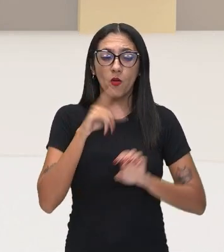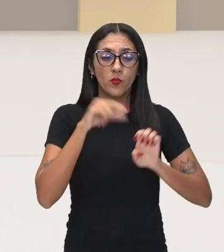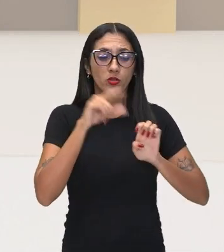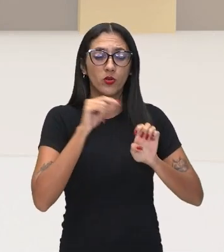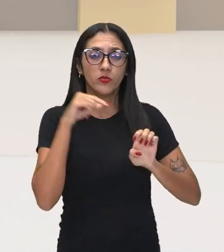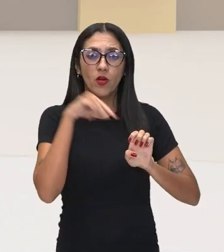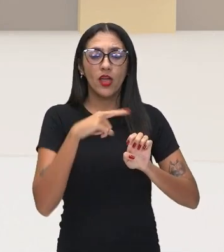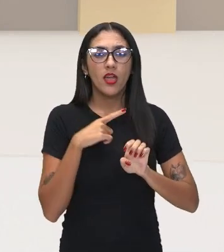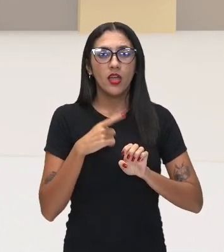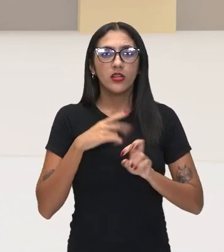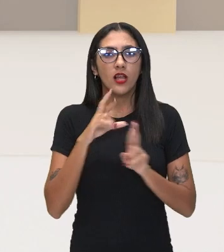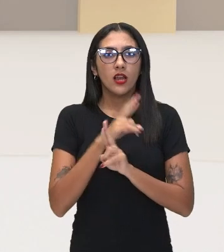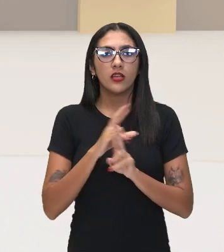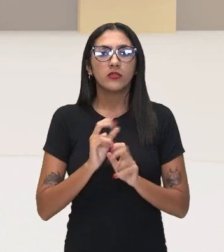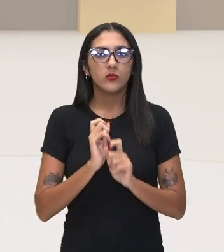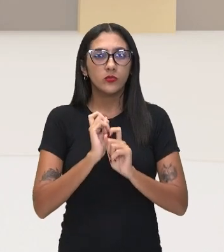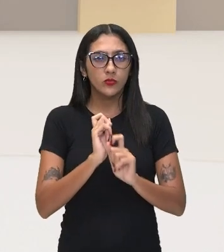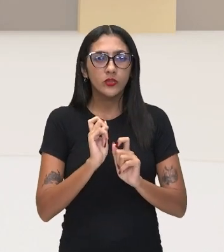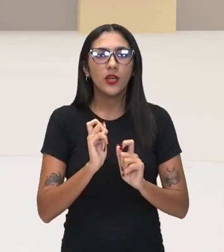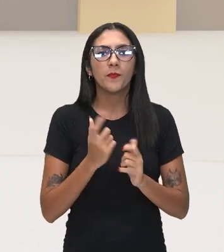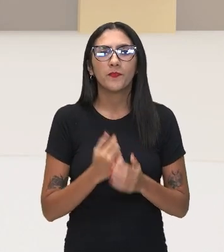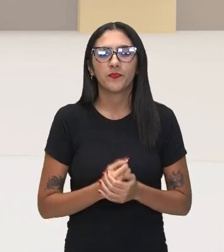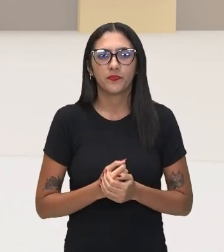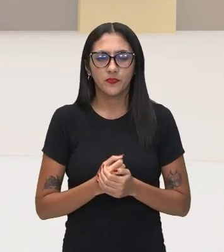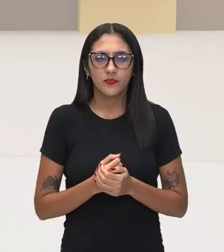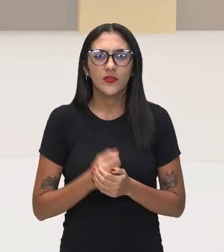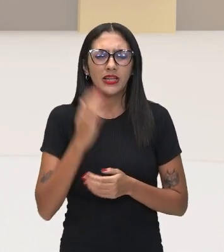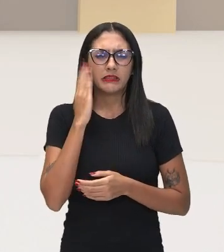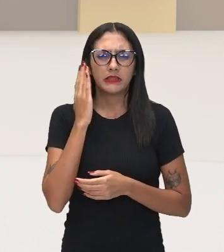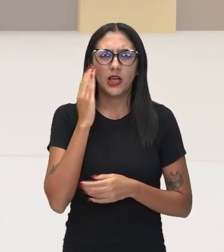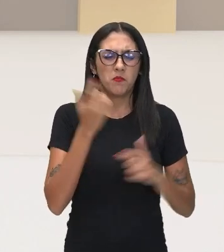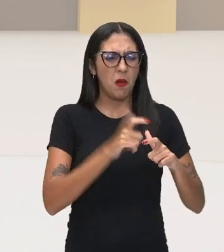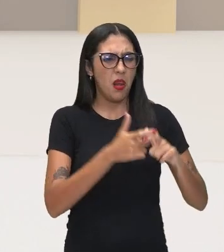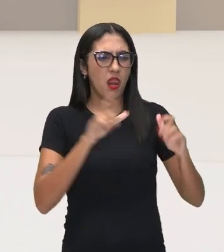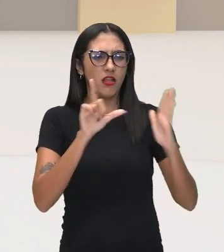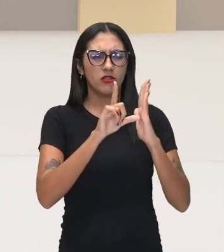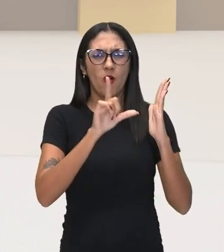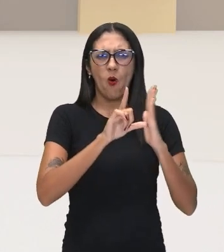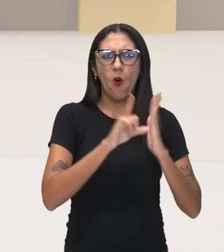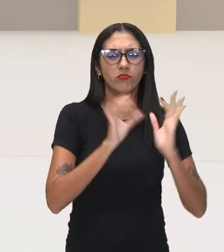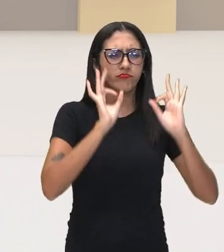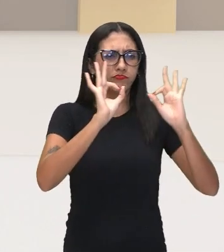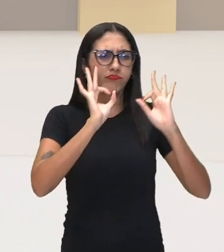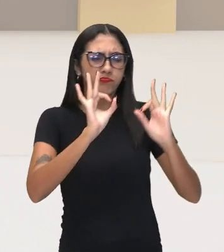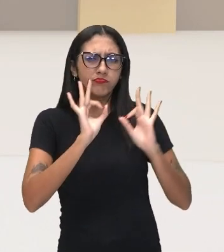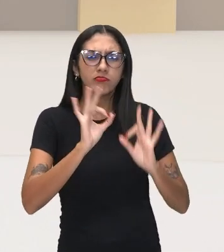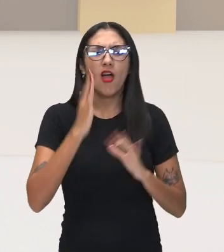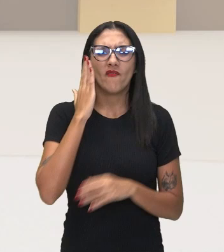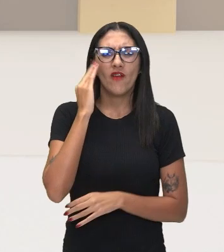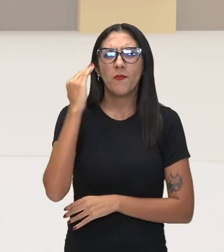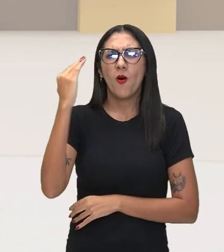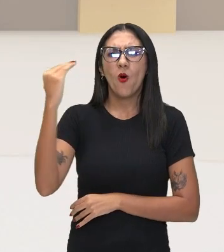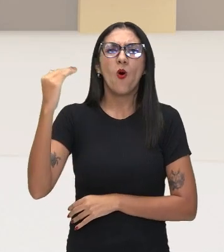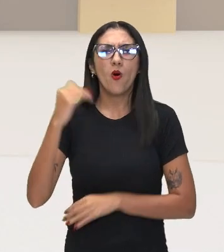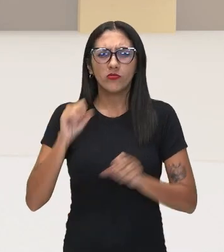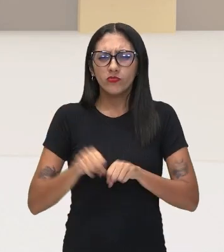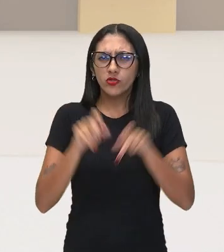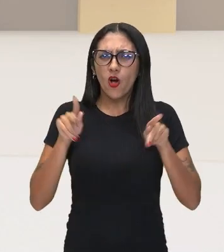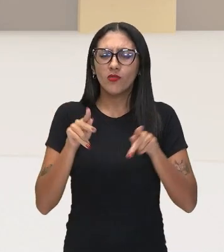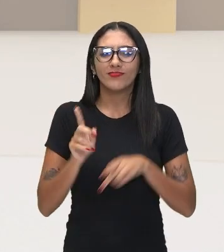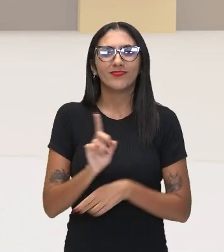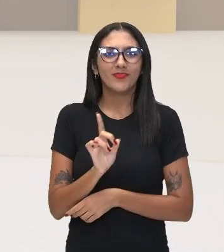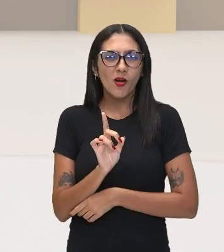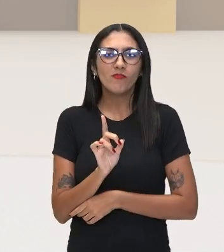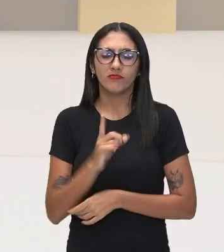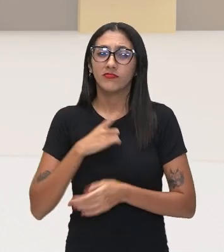está não só naquela ação enorme, grandiosa, naquela loja enorme, aquele shopping. Não, gente. Existem